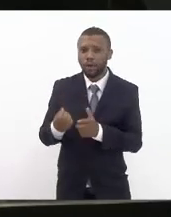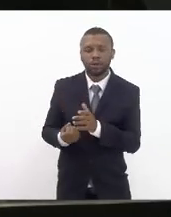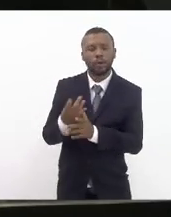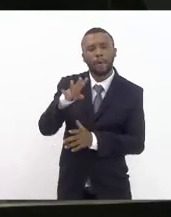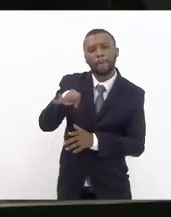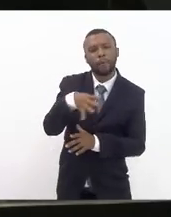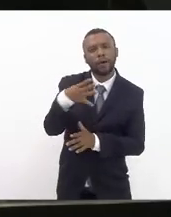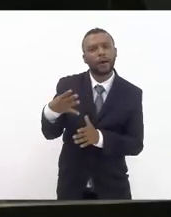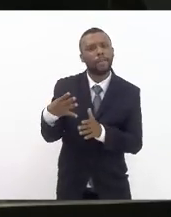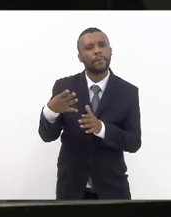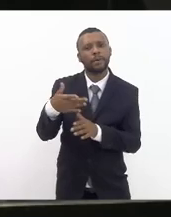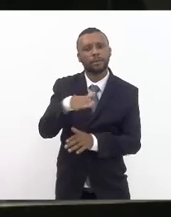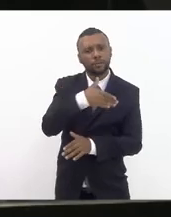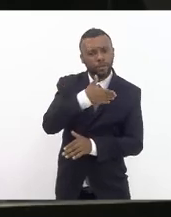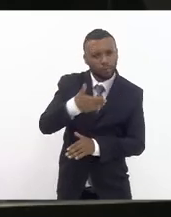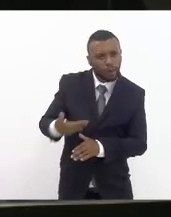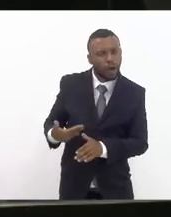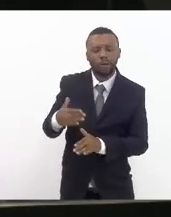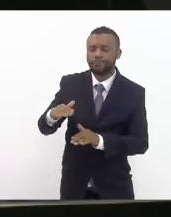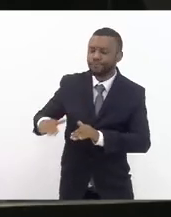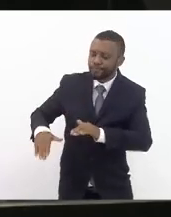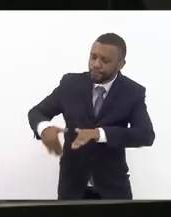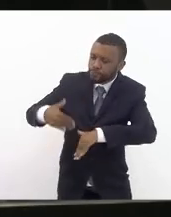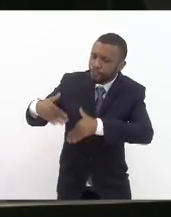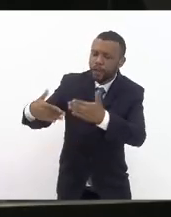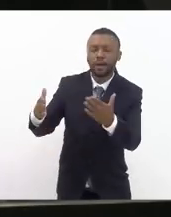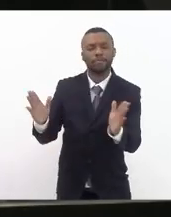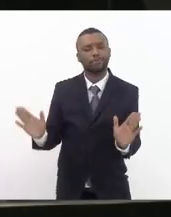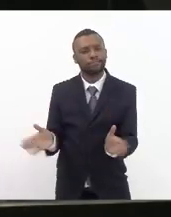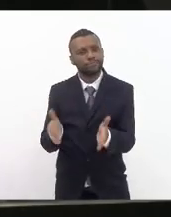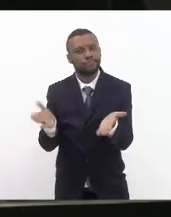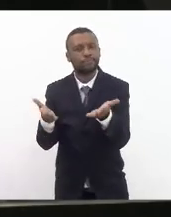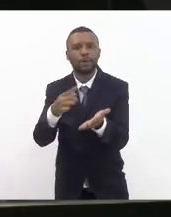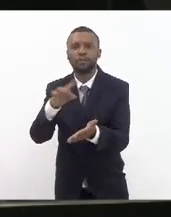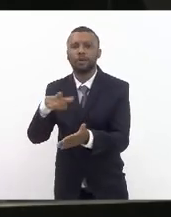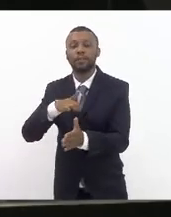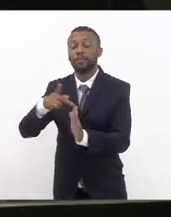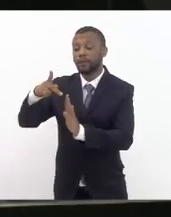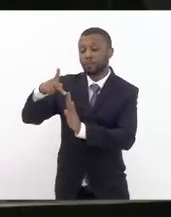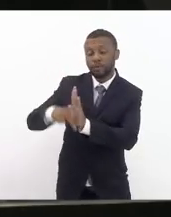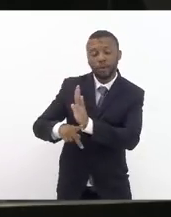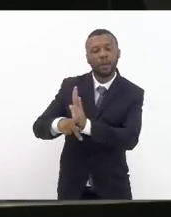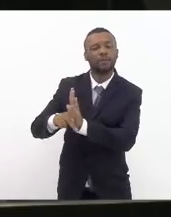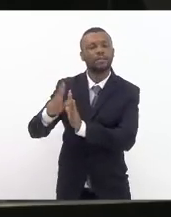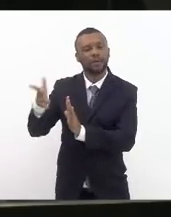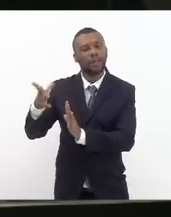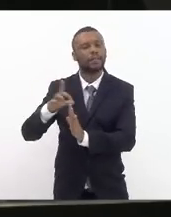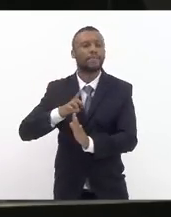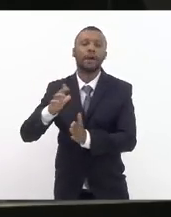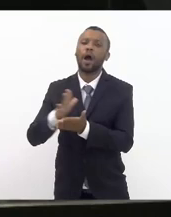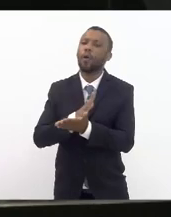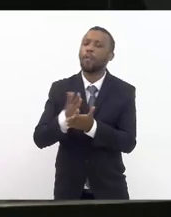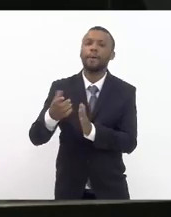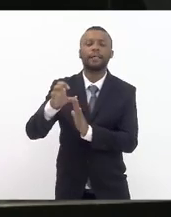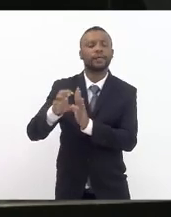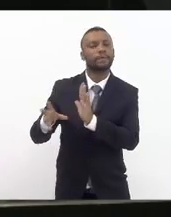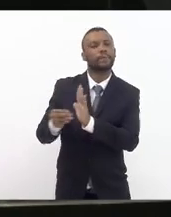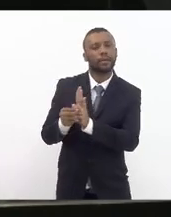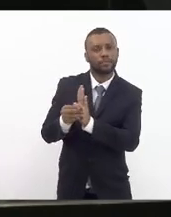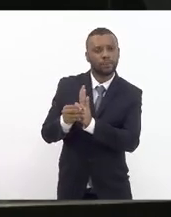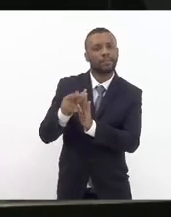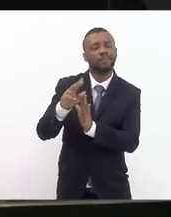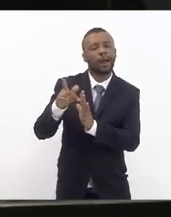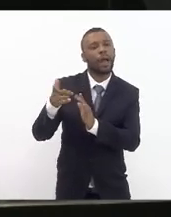um programa estadual de desenvolvimento, e aí nós recebemos, esse projeto recebeu algumas emendas que